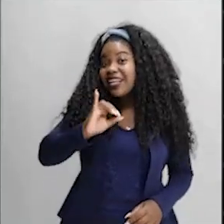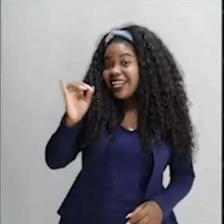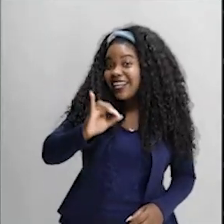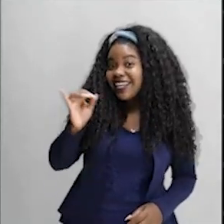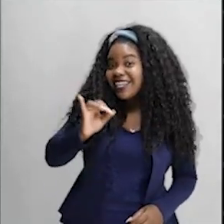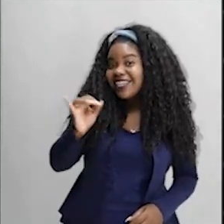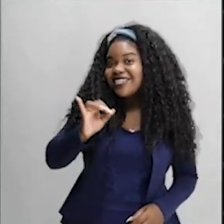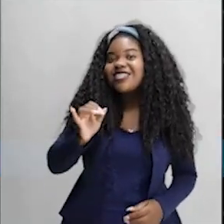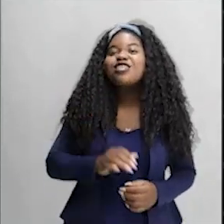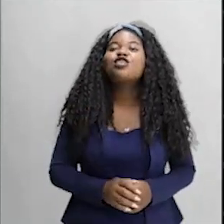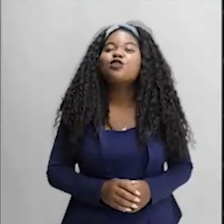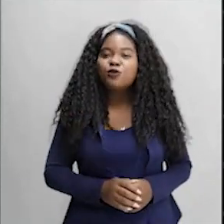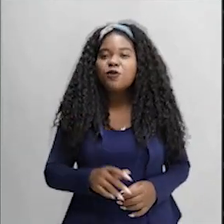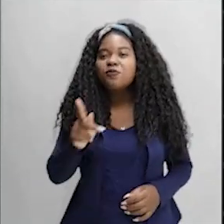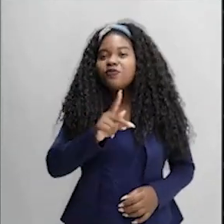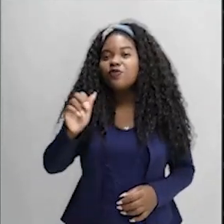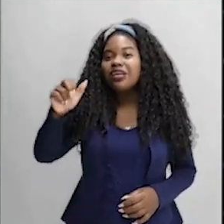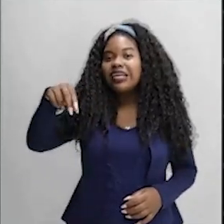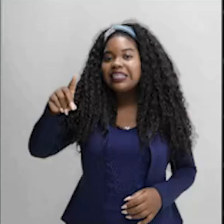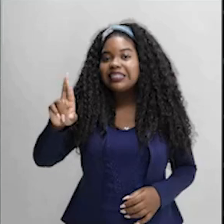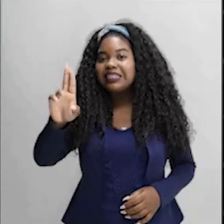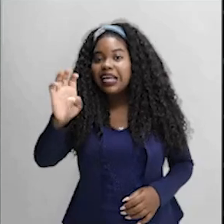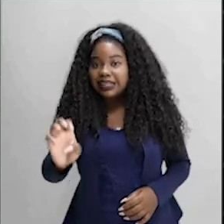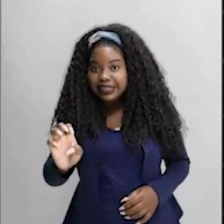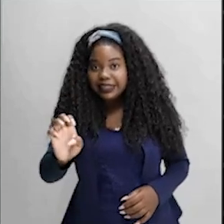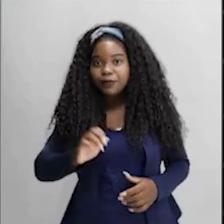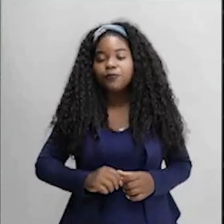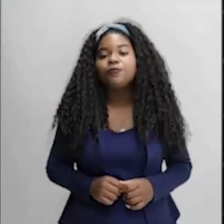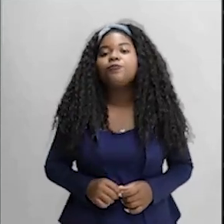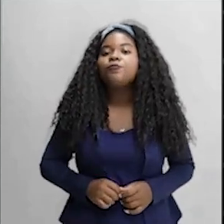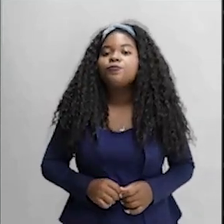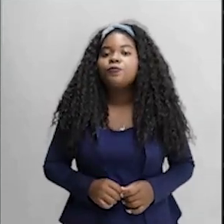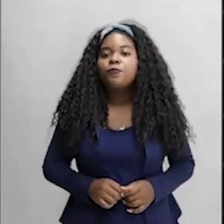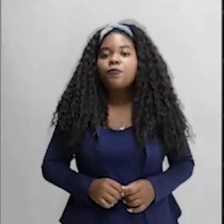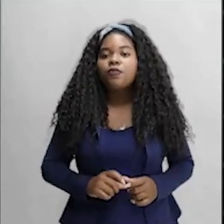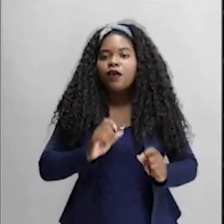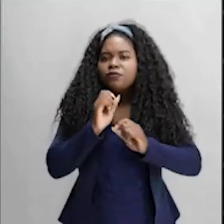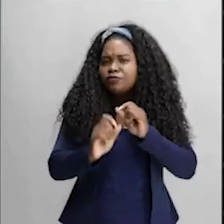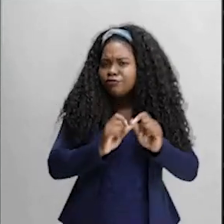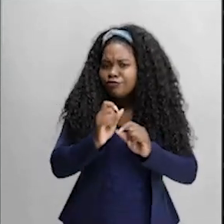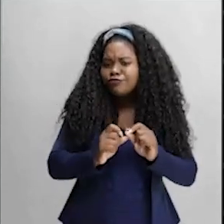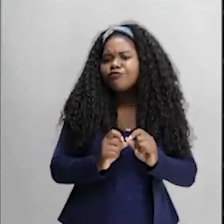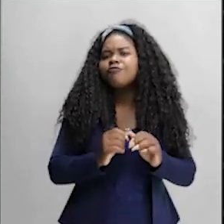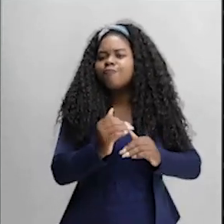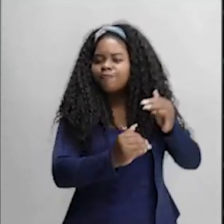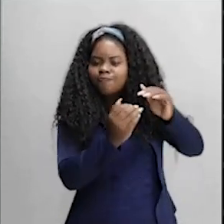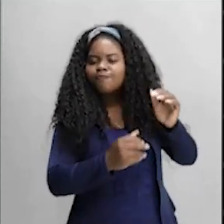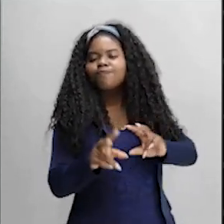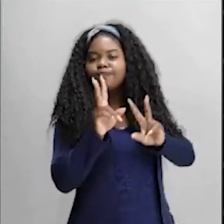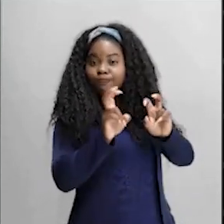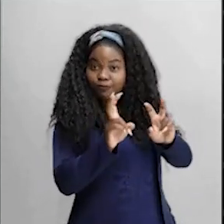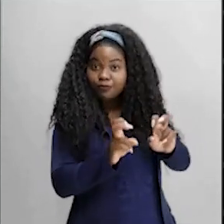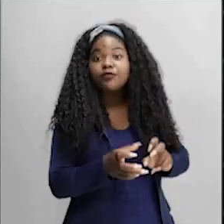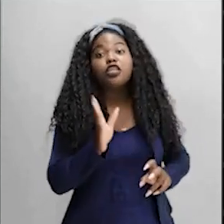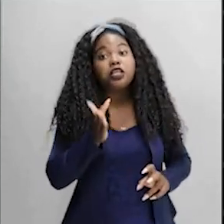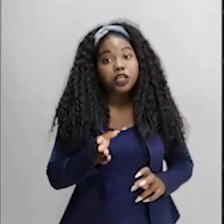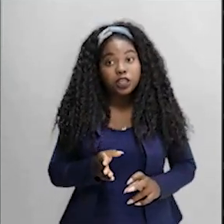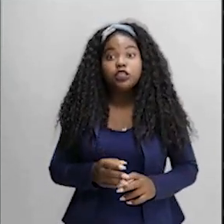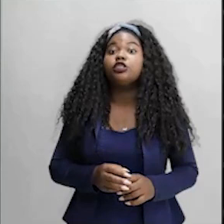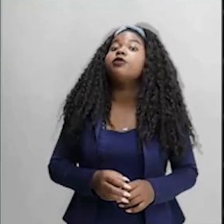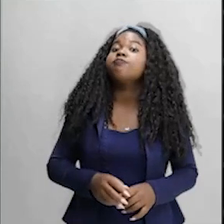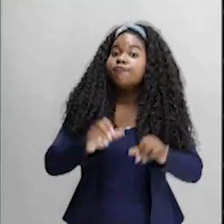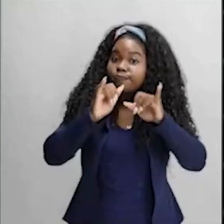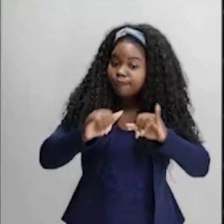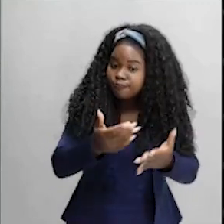Fala, meus queridos alunos, mais uma vez aqui, professor André Luiz com vocês, para desenvolver um tema que eu já avisei que aparece muito